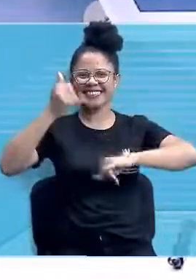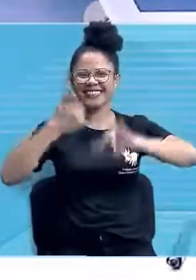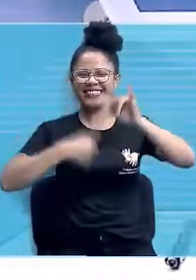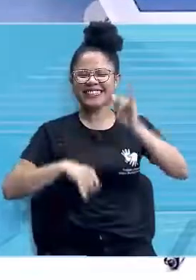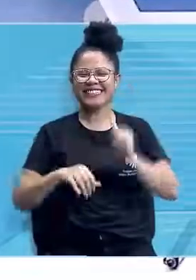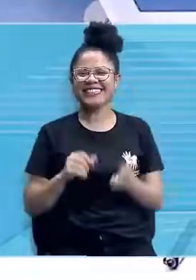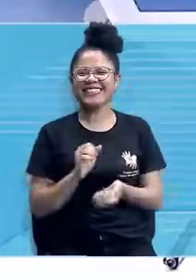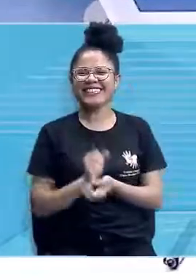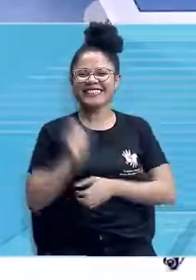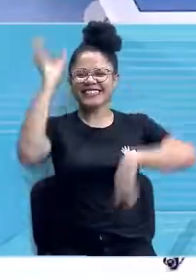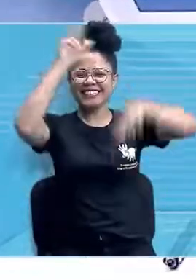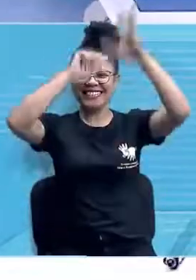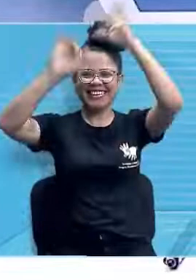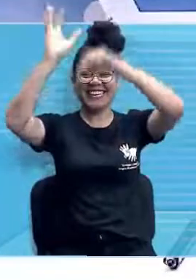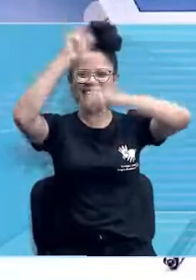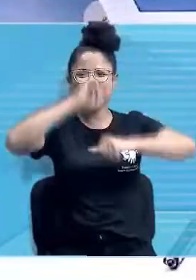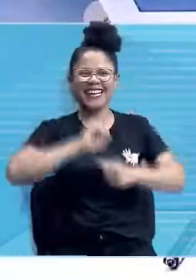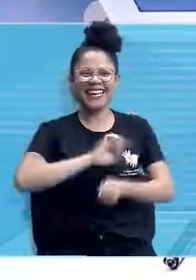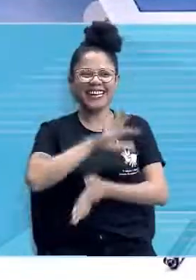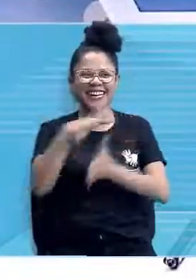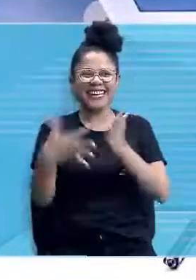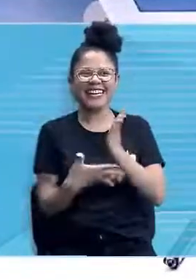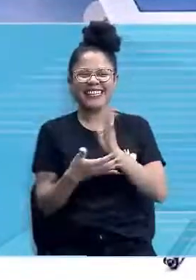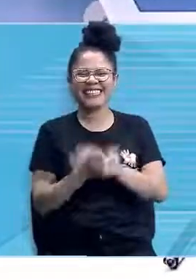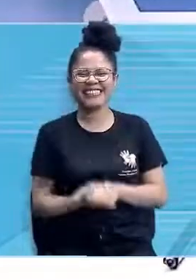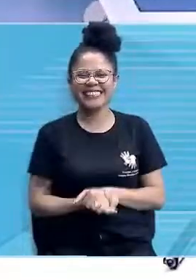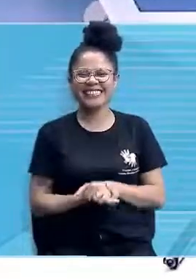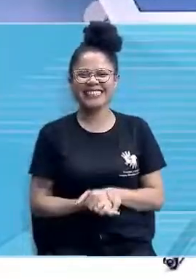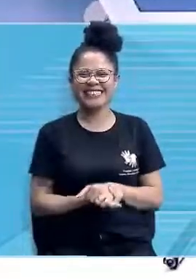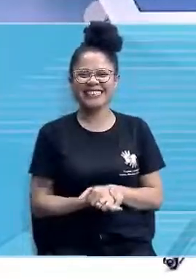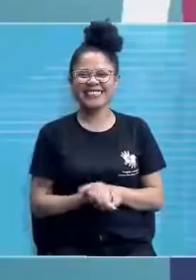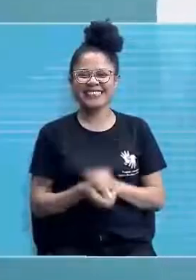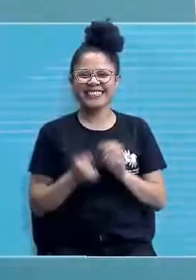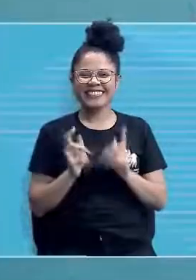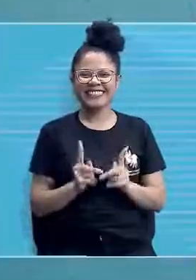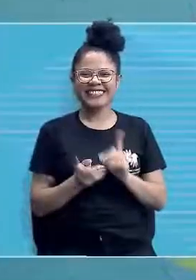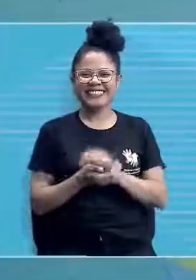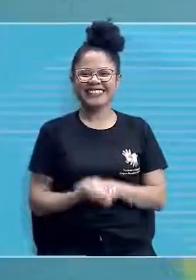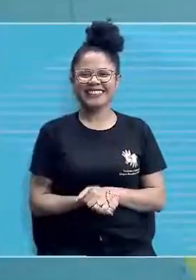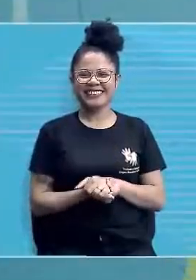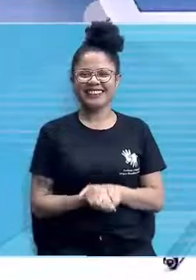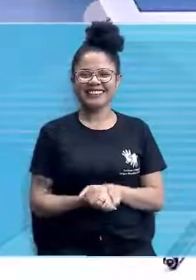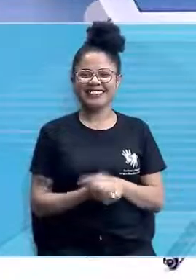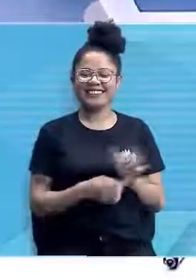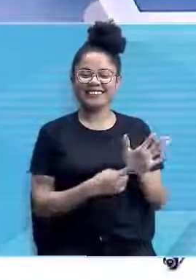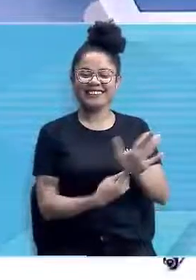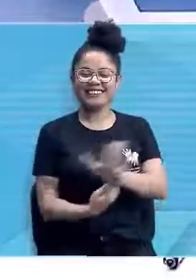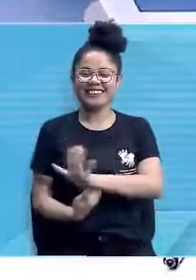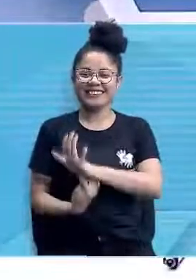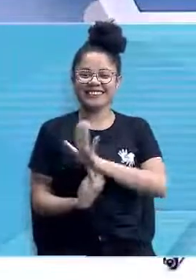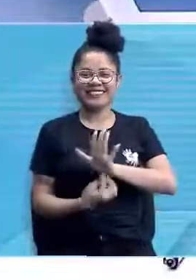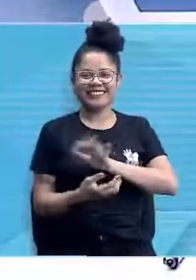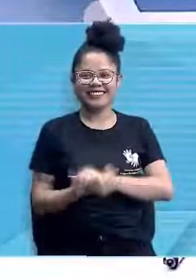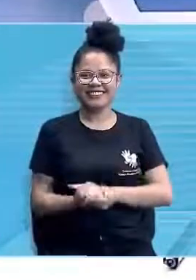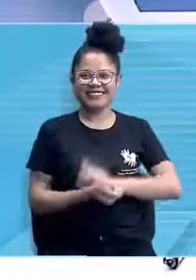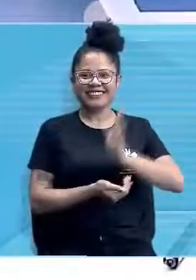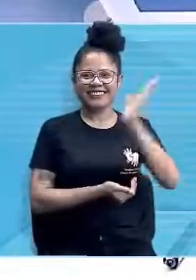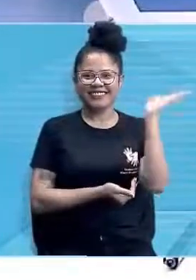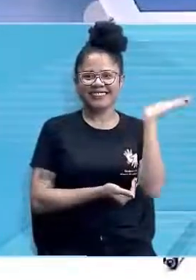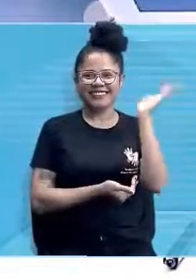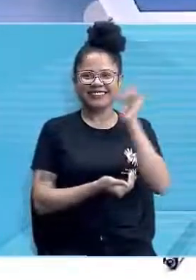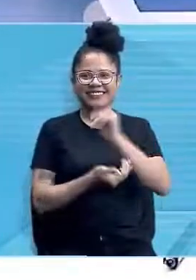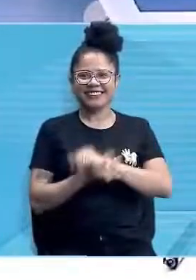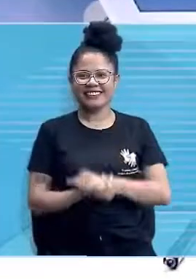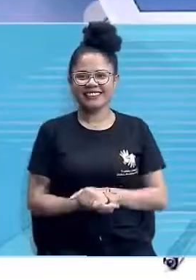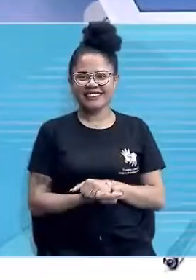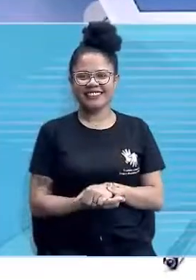a libra também com vocês aí é a parte de química e hoje nós estamos mostrando a sociedade Vamos começar agora com